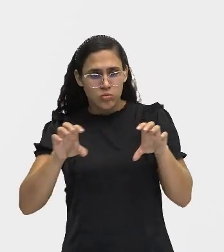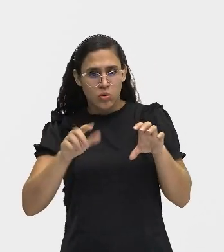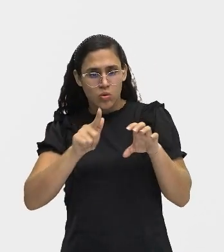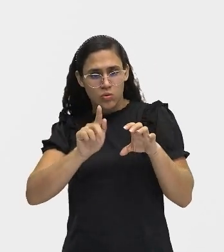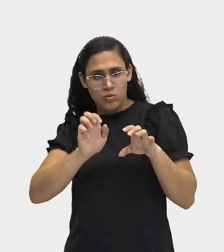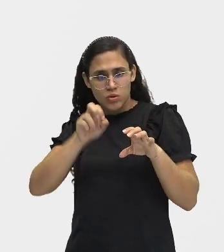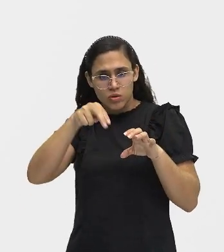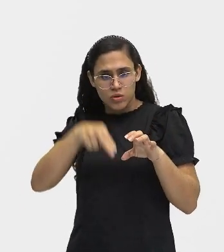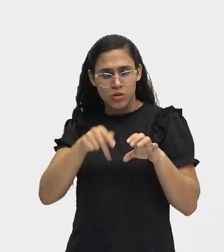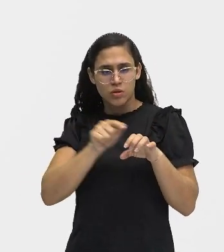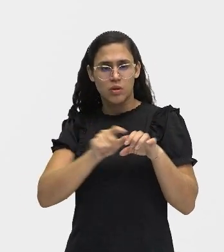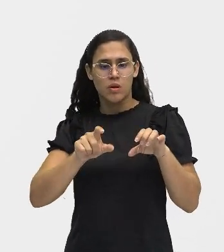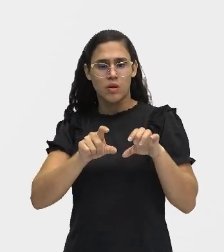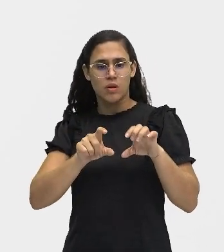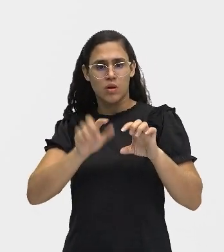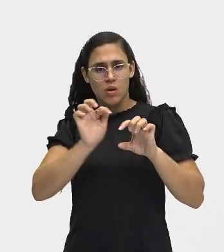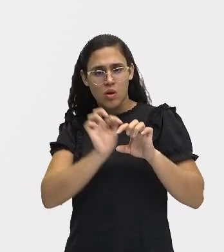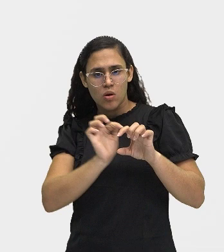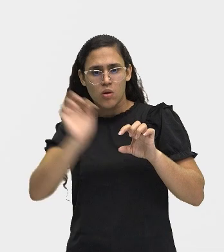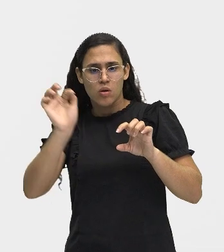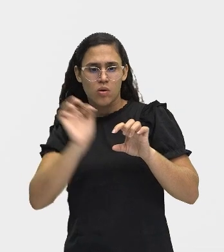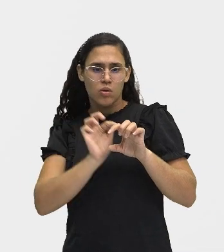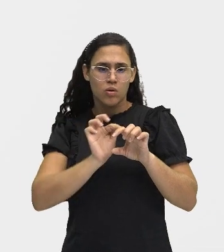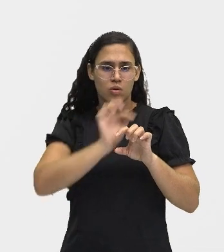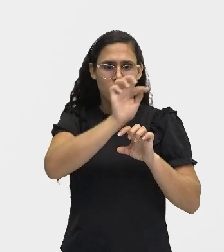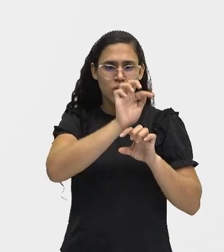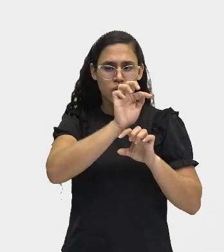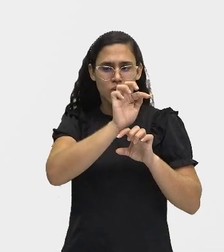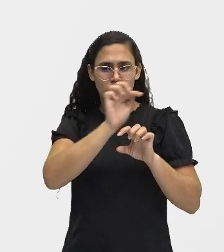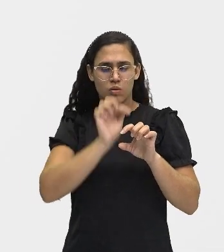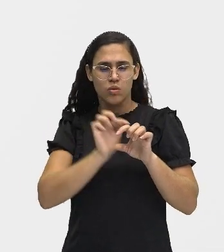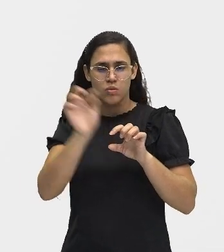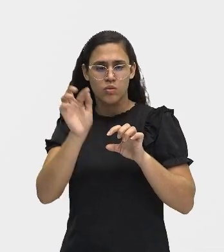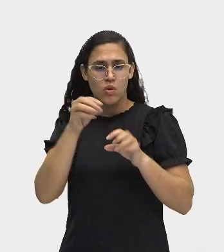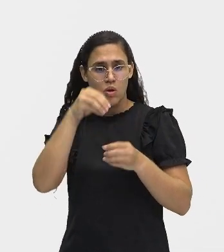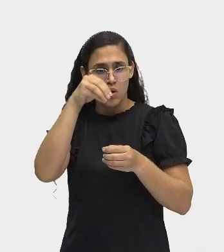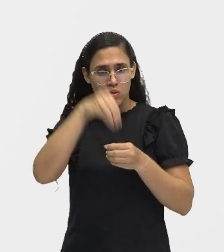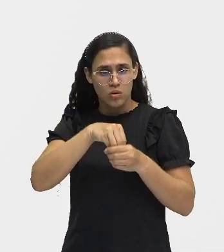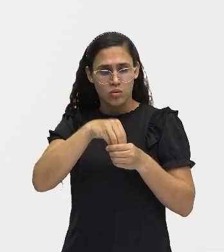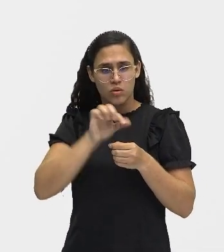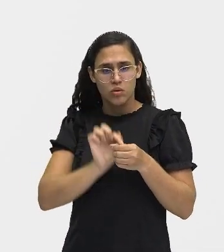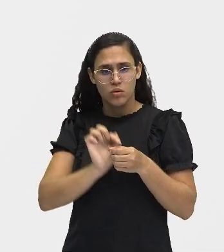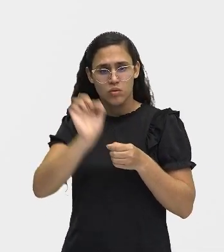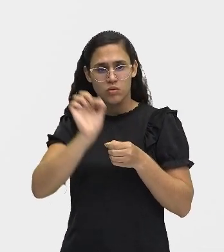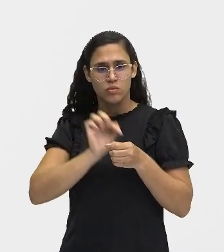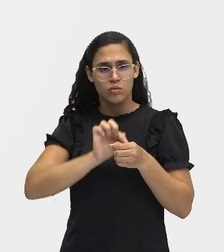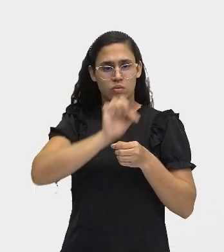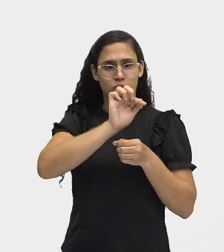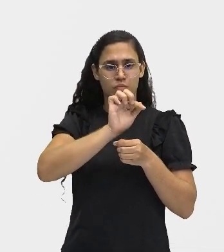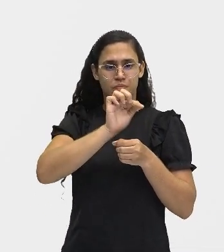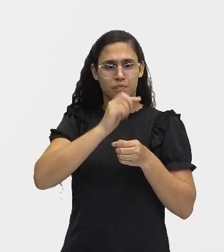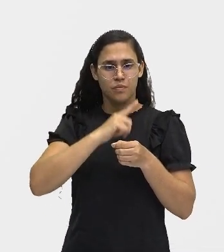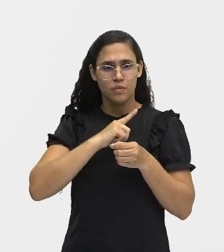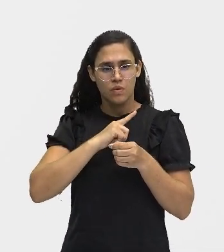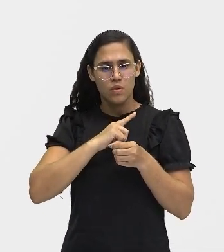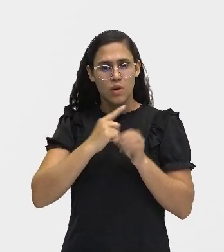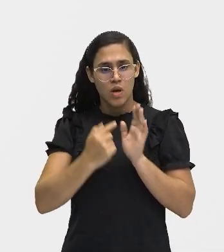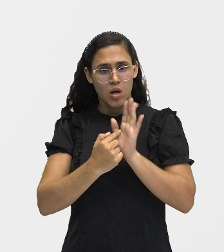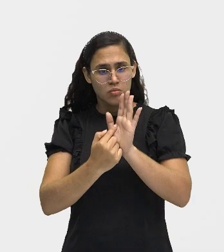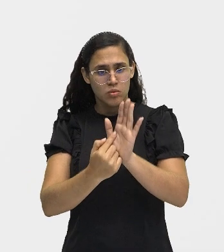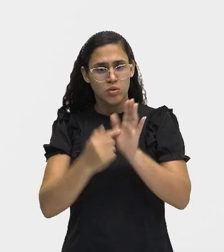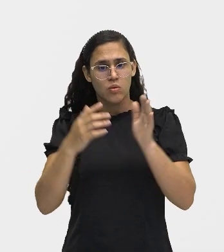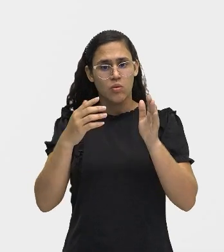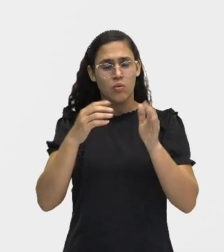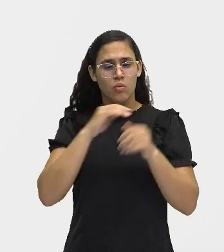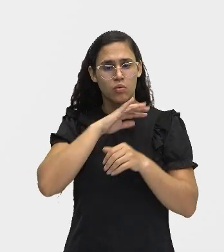da hemoglobina, né? Então tem um fragmento de DNA e aí a gente tem a hemoglobina, que vai se apresentar ali nos animais, né? Que